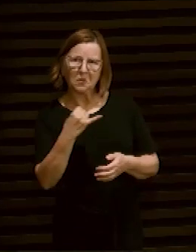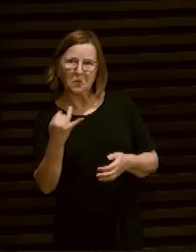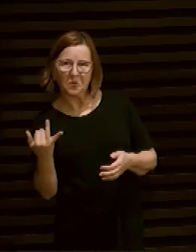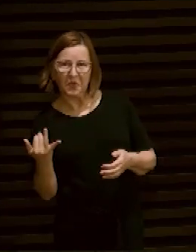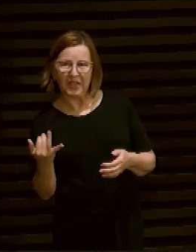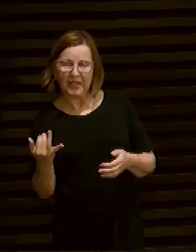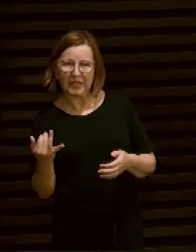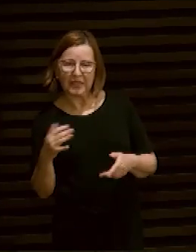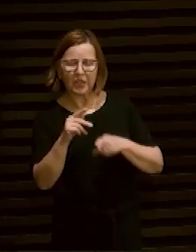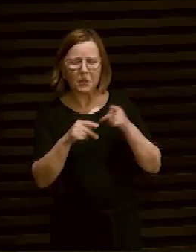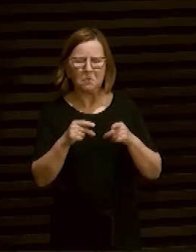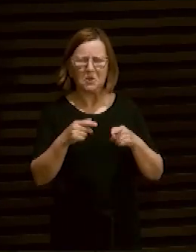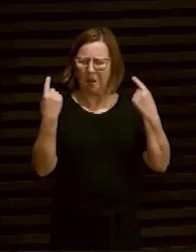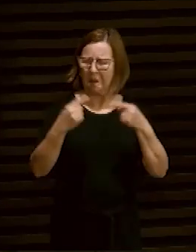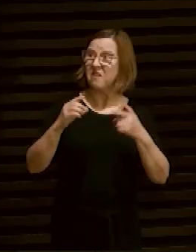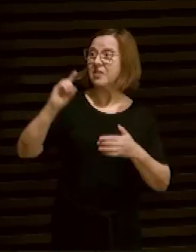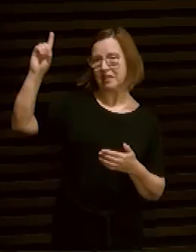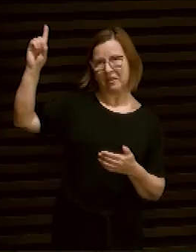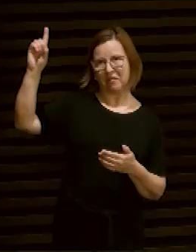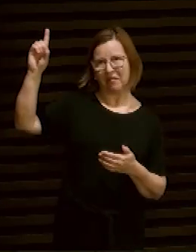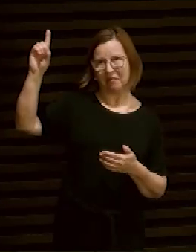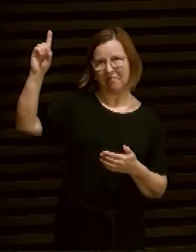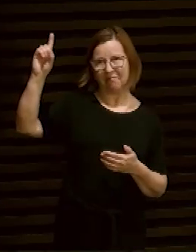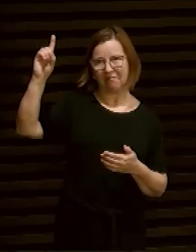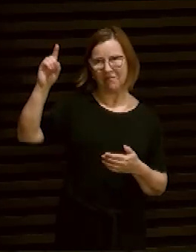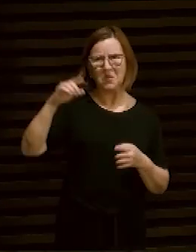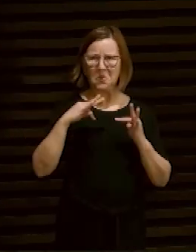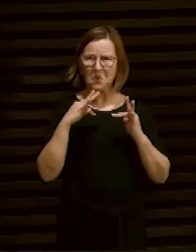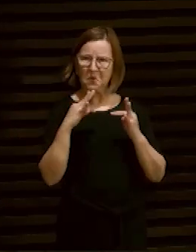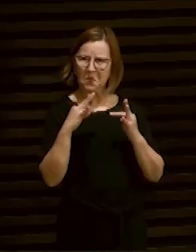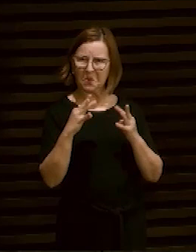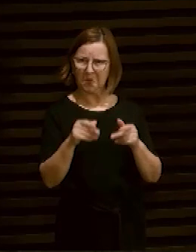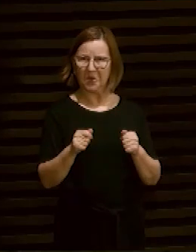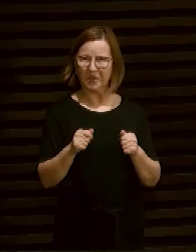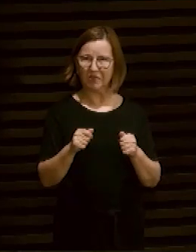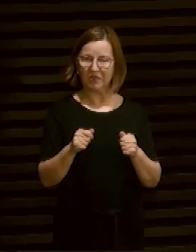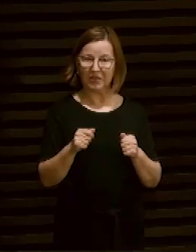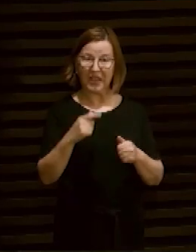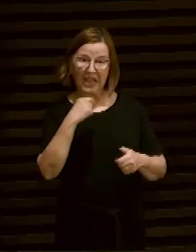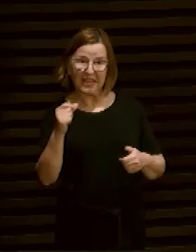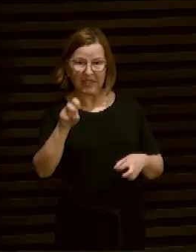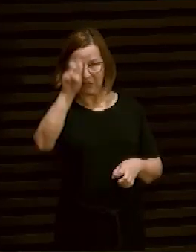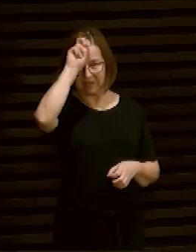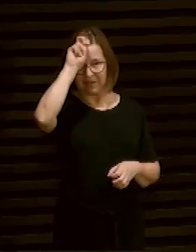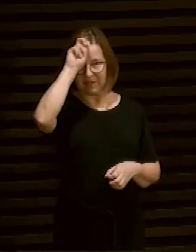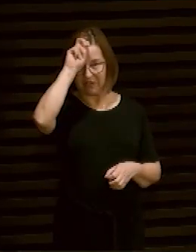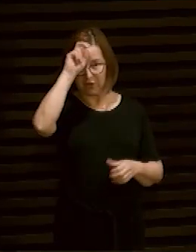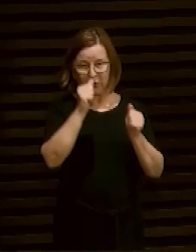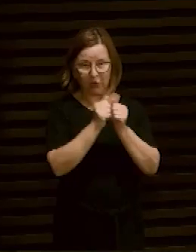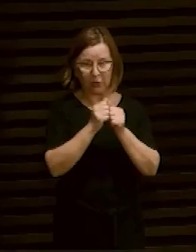se rebelaram? Não foram de fato todos os que saíram do Egito por intermédio de